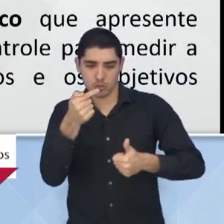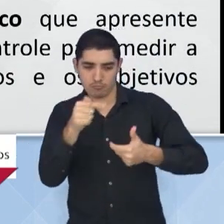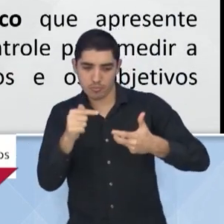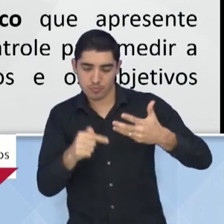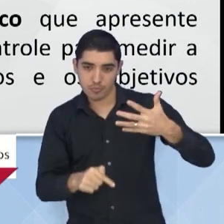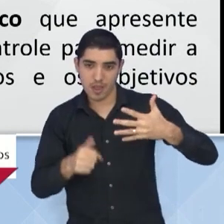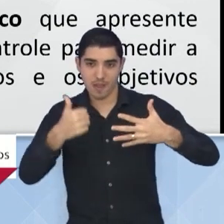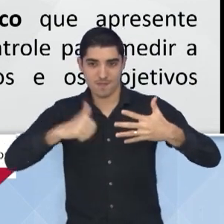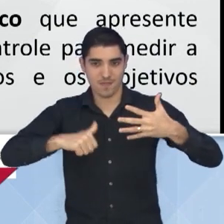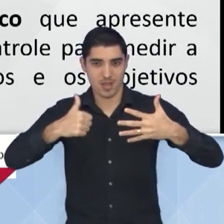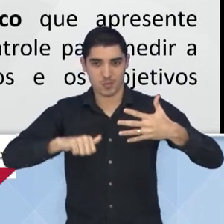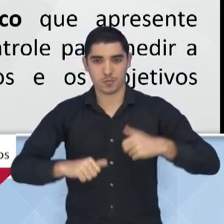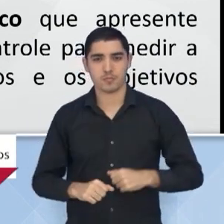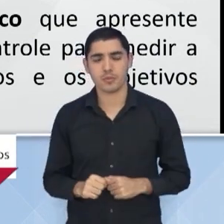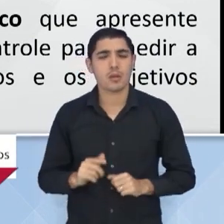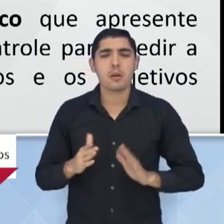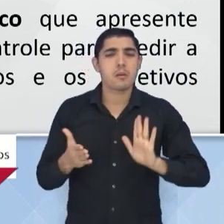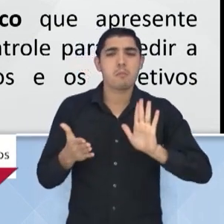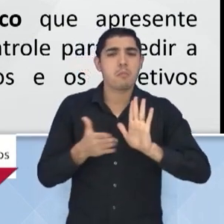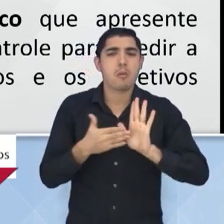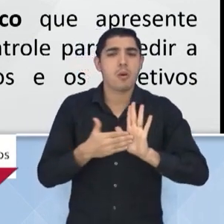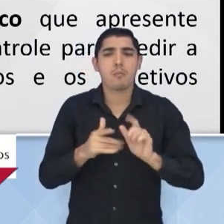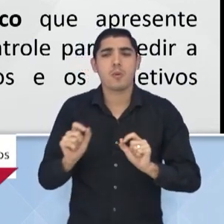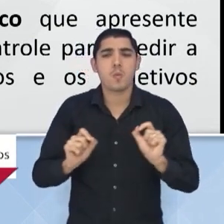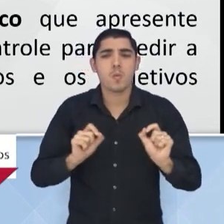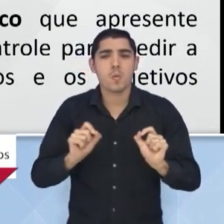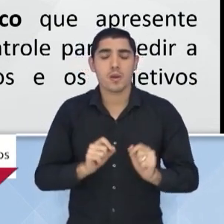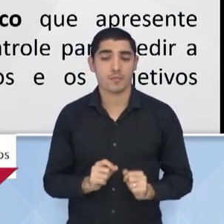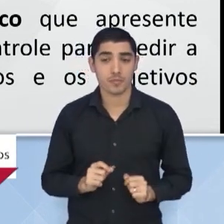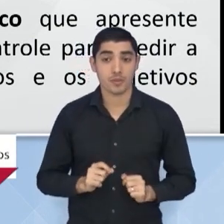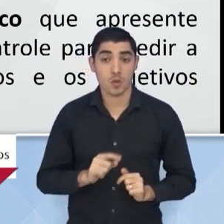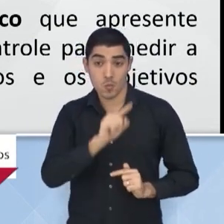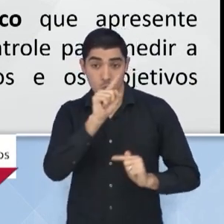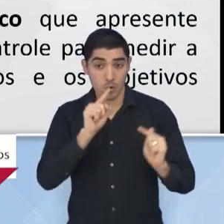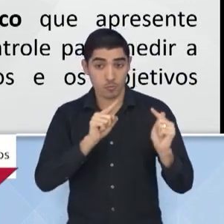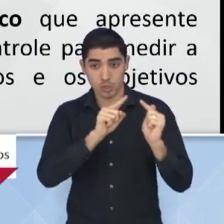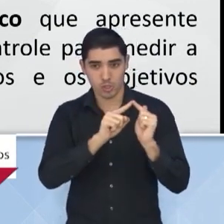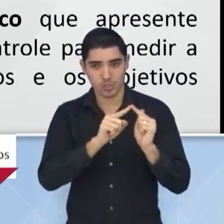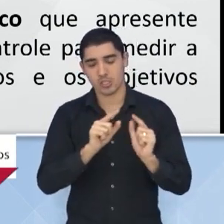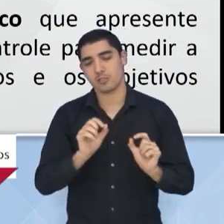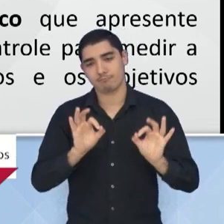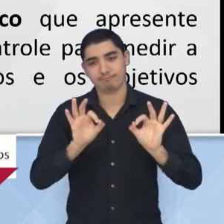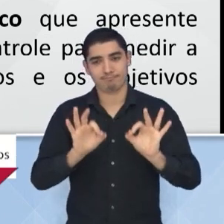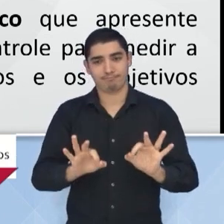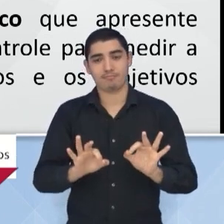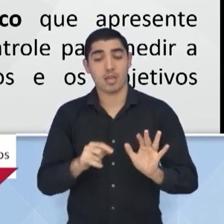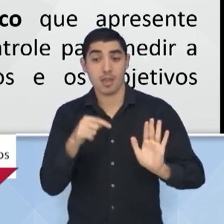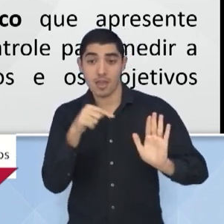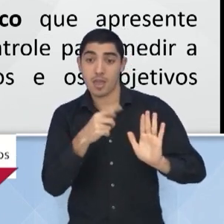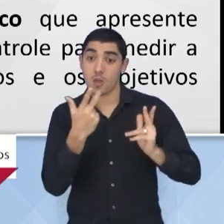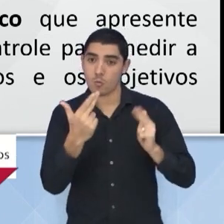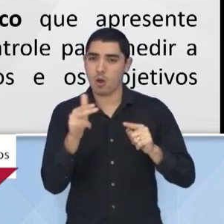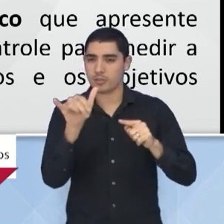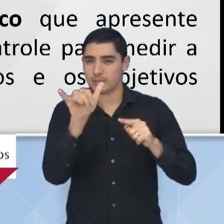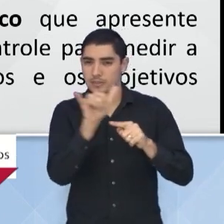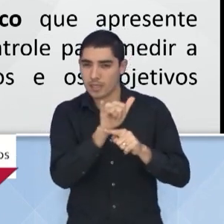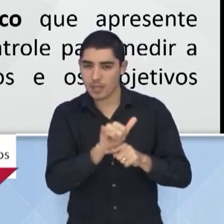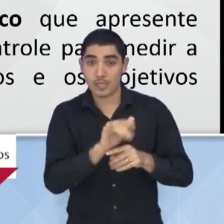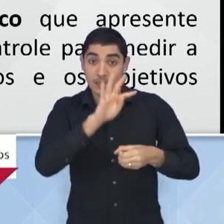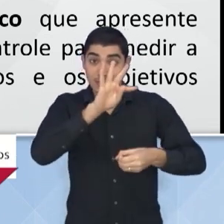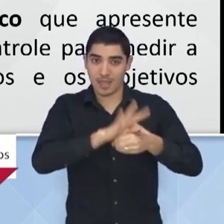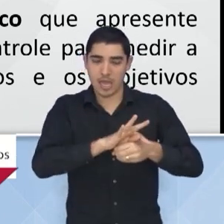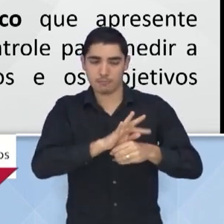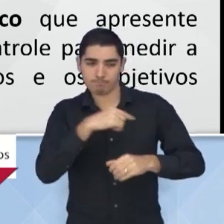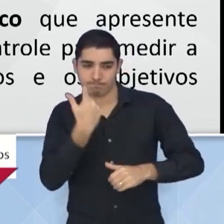dimensões Qual que é o propósito né o objetivo do iegm é ser um instrumento técnico como